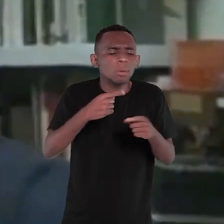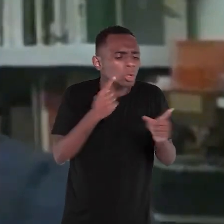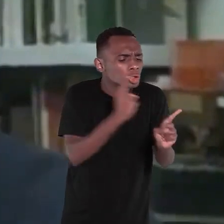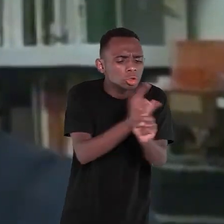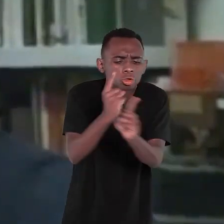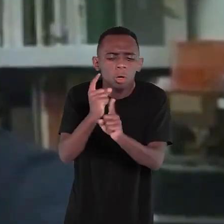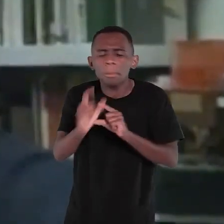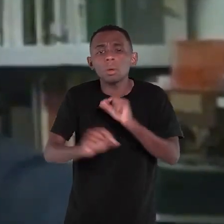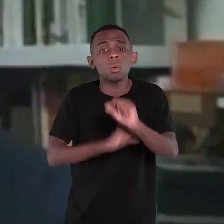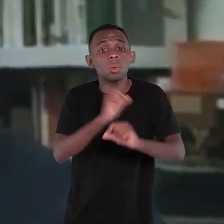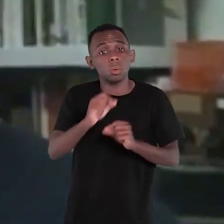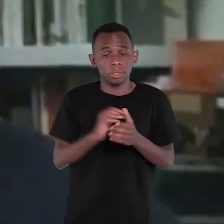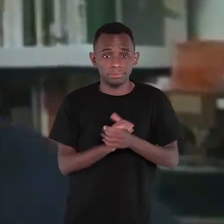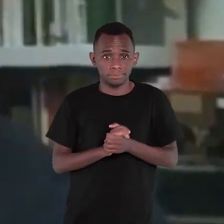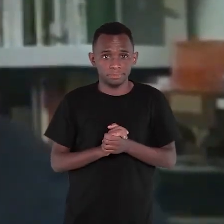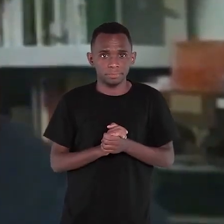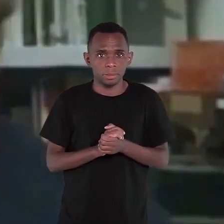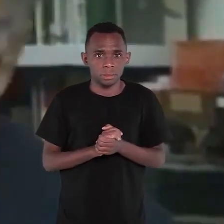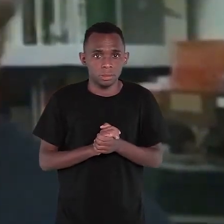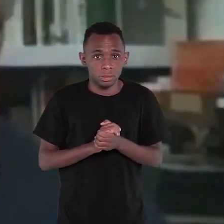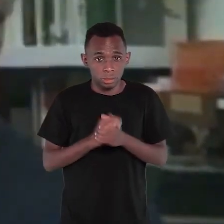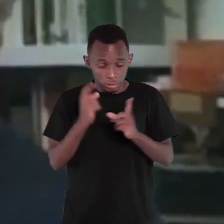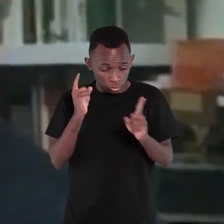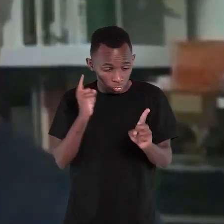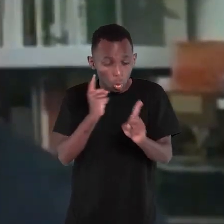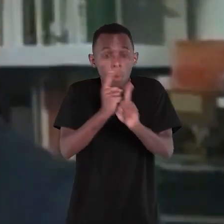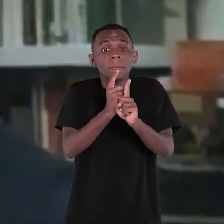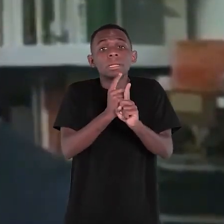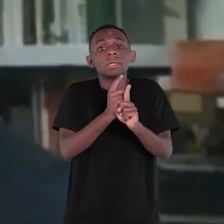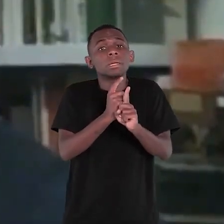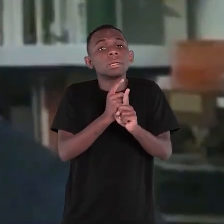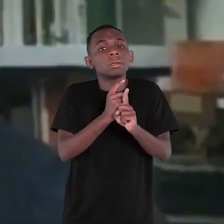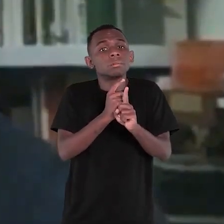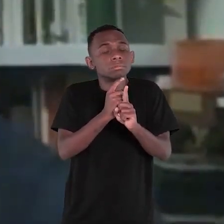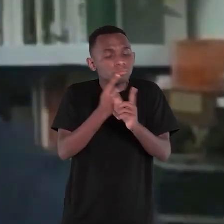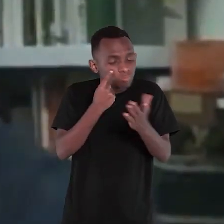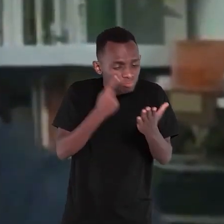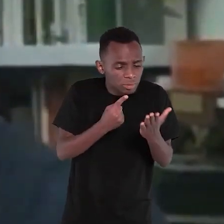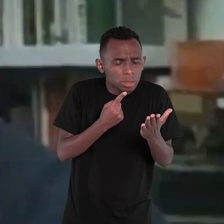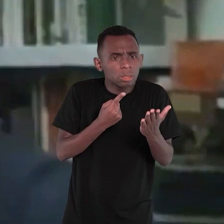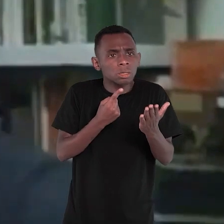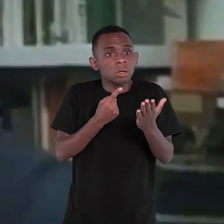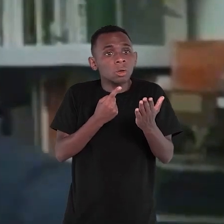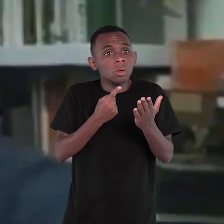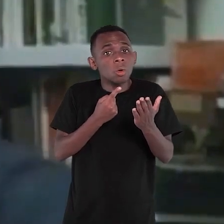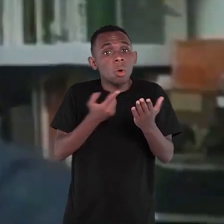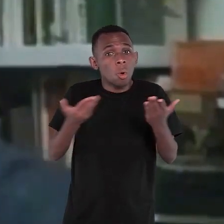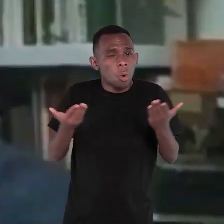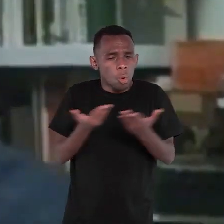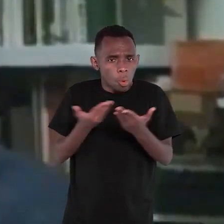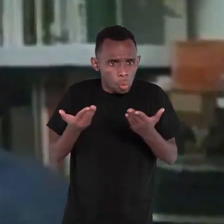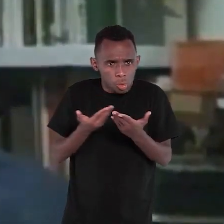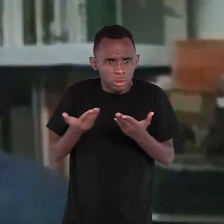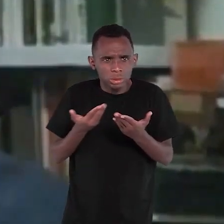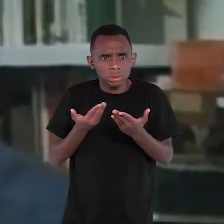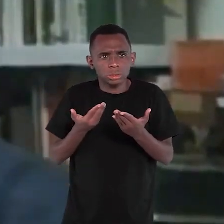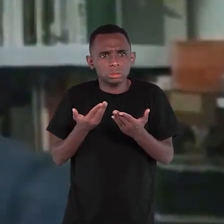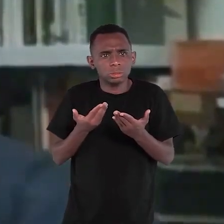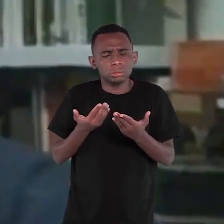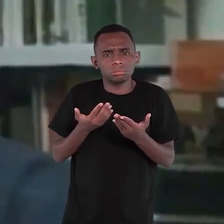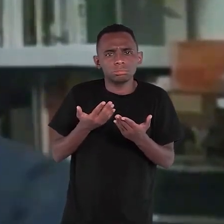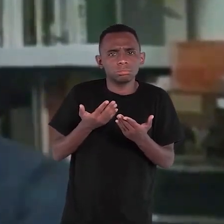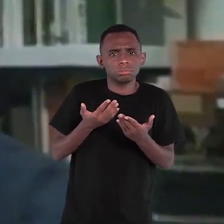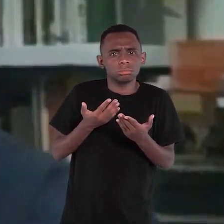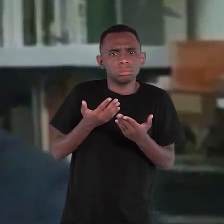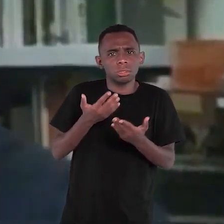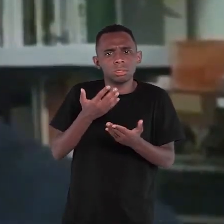dentro? Você vai encontrar, de cara, uma oferta que hoje está ao